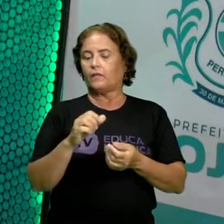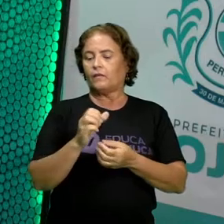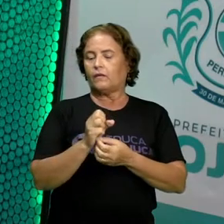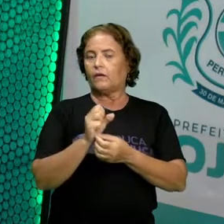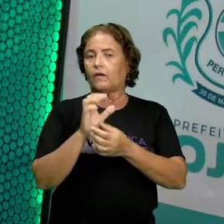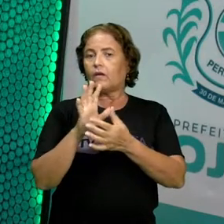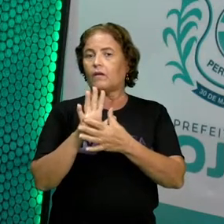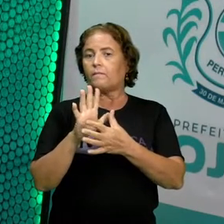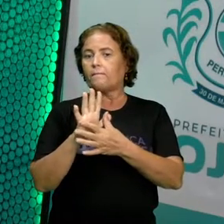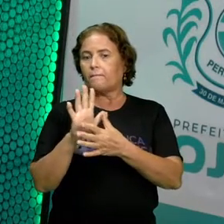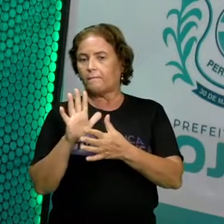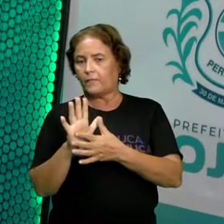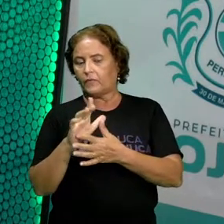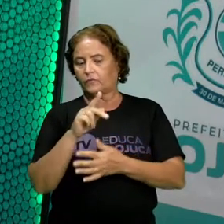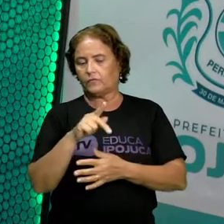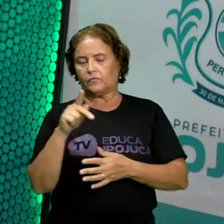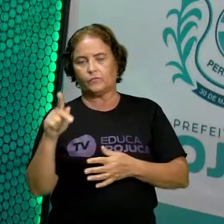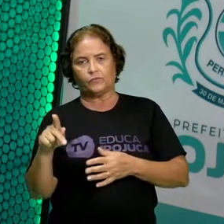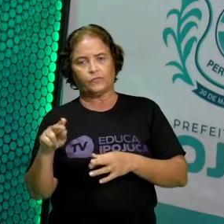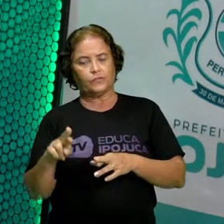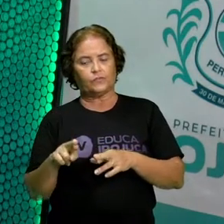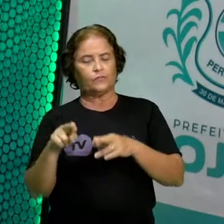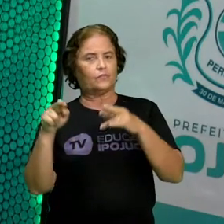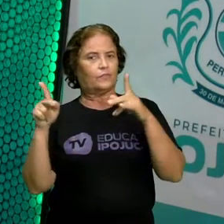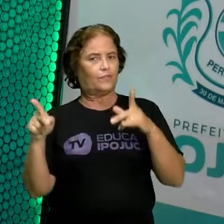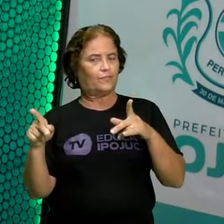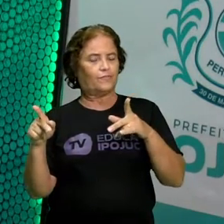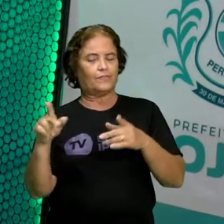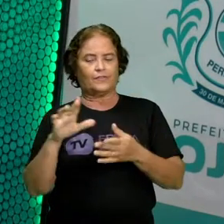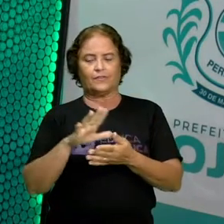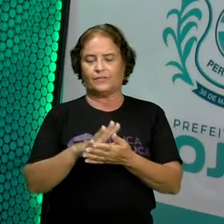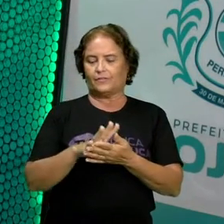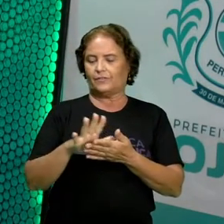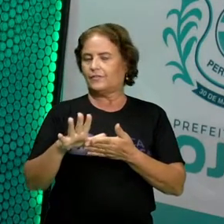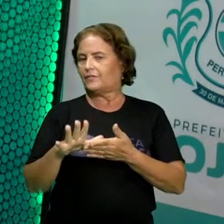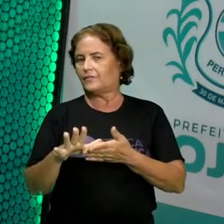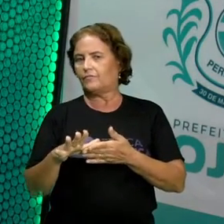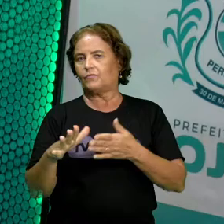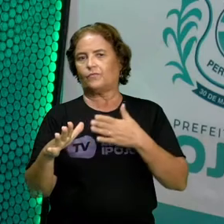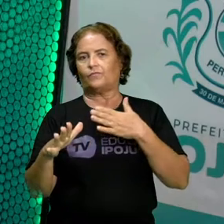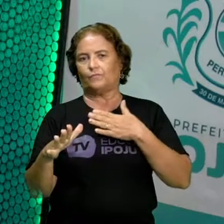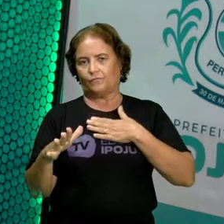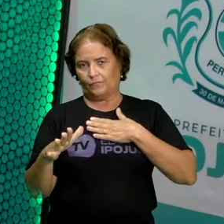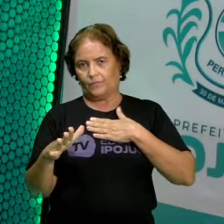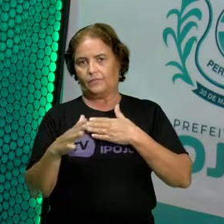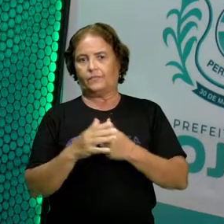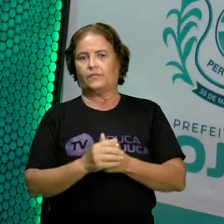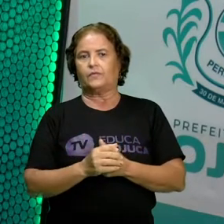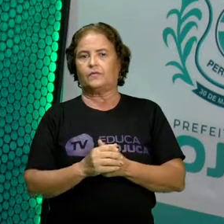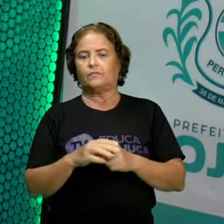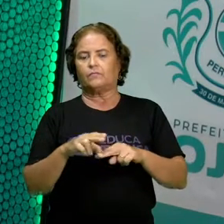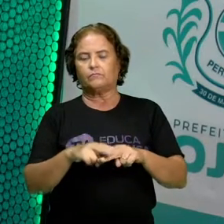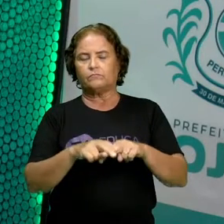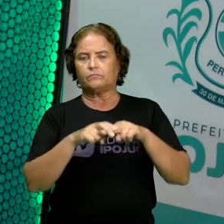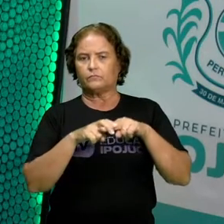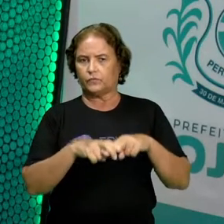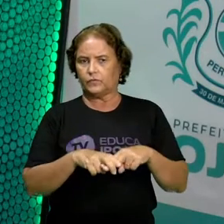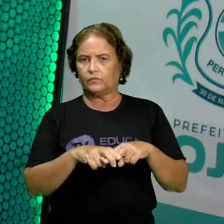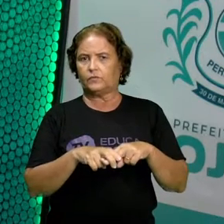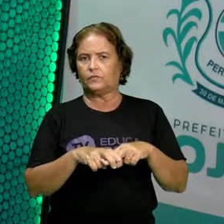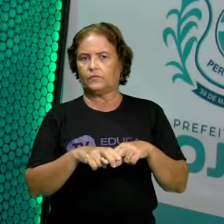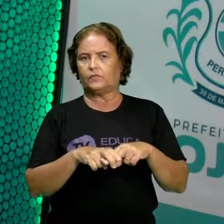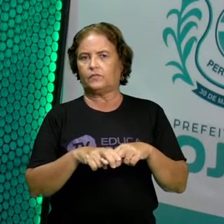do meu palmo é diferente do tamanho do palmo da Magali. Então, por isso que elas